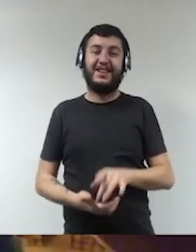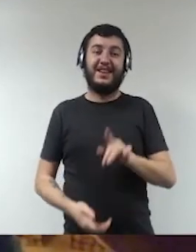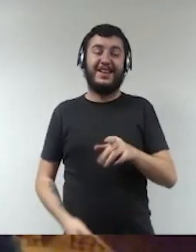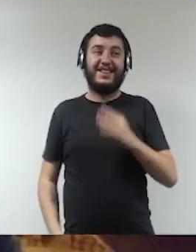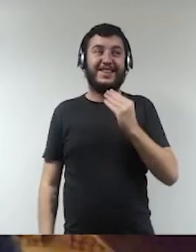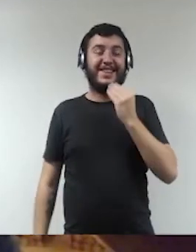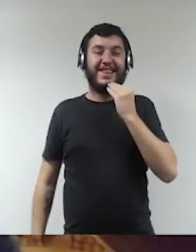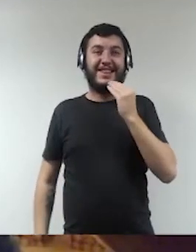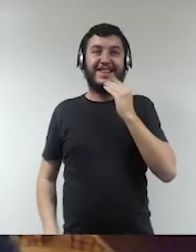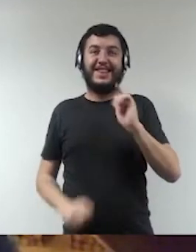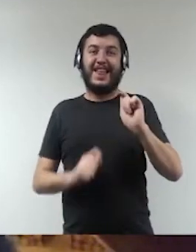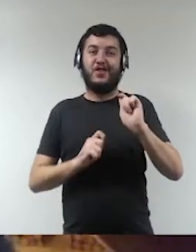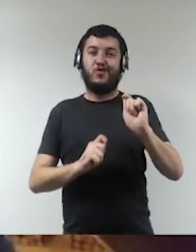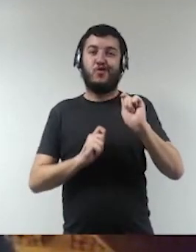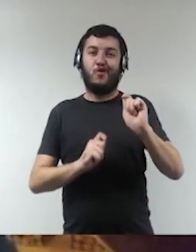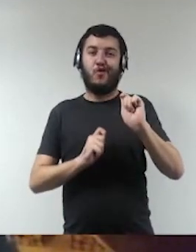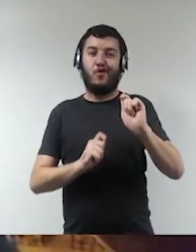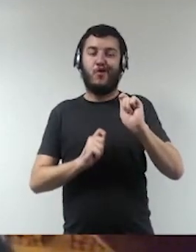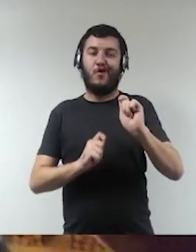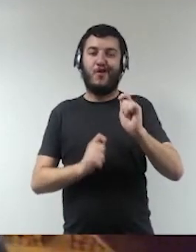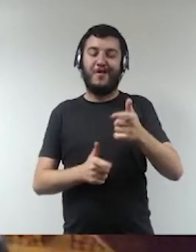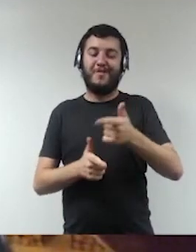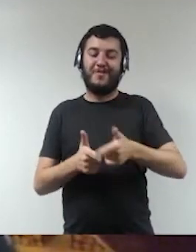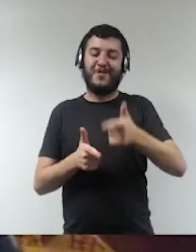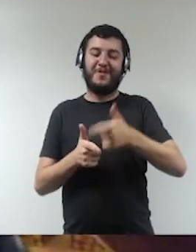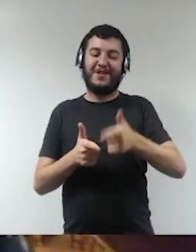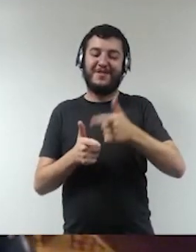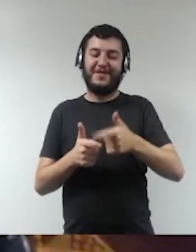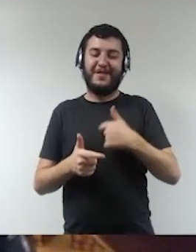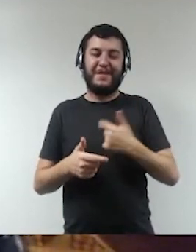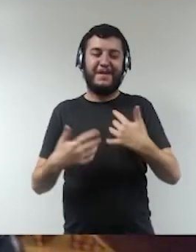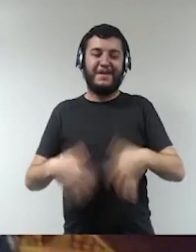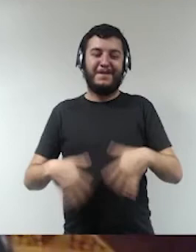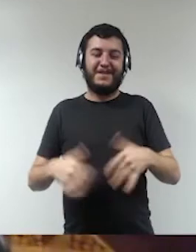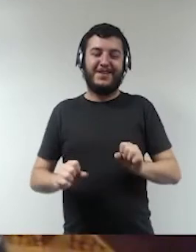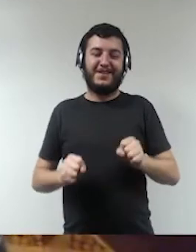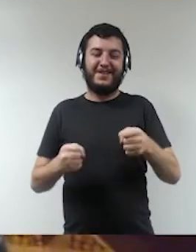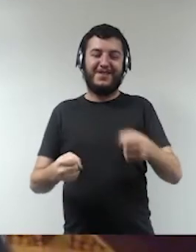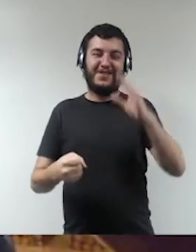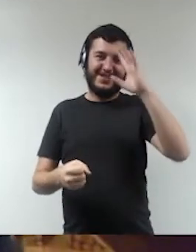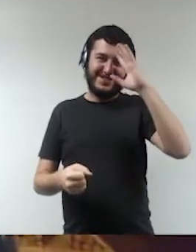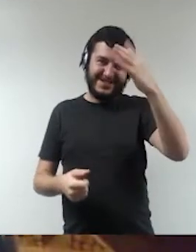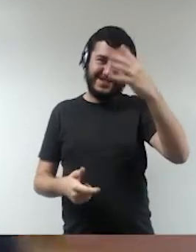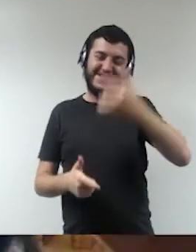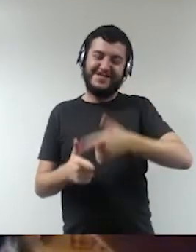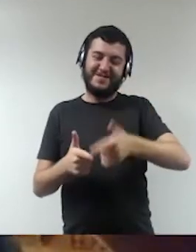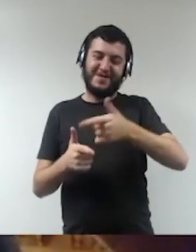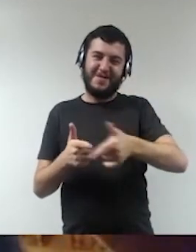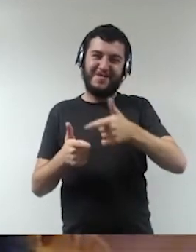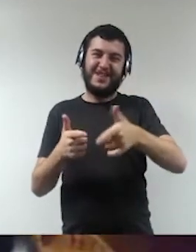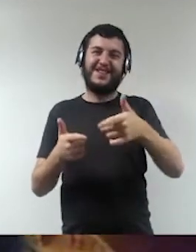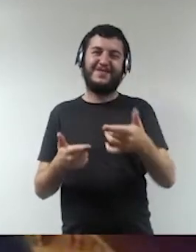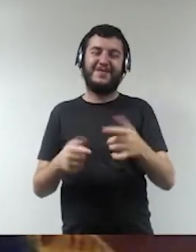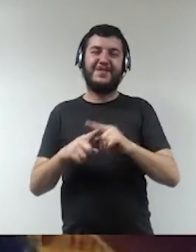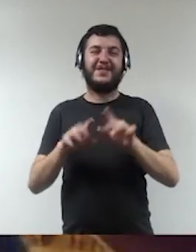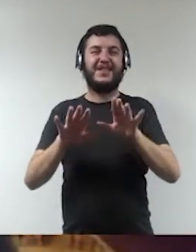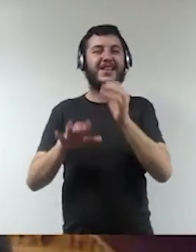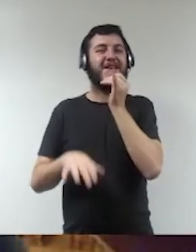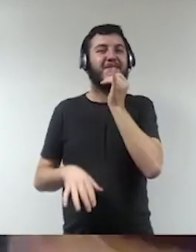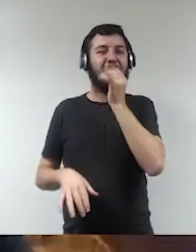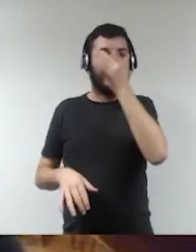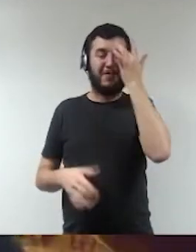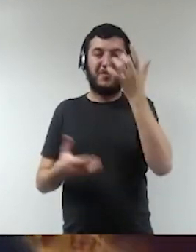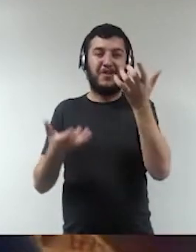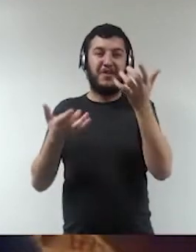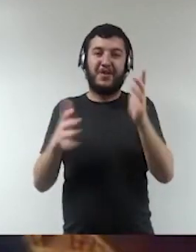tentador quando você recebe um problema, é tentador resolver o problema de quem está pedindo, né? Não quero mais pagar a energia